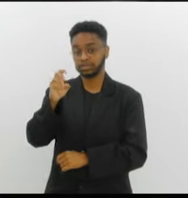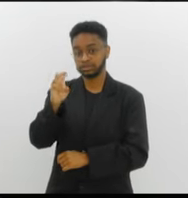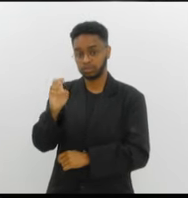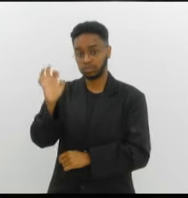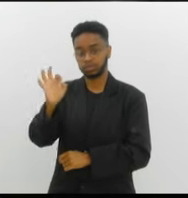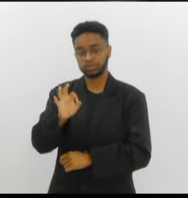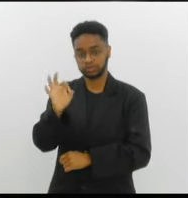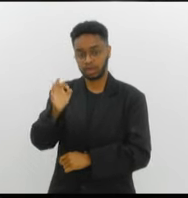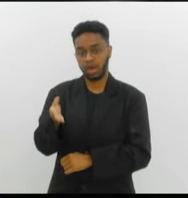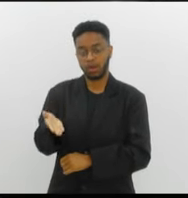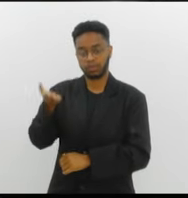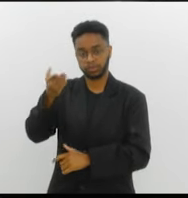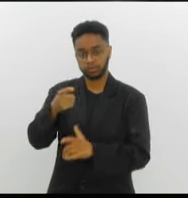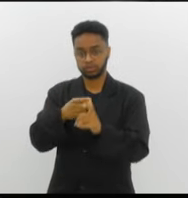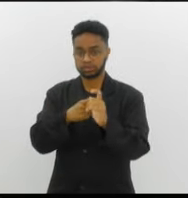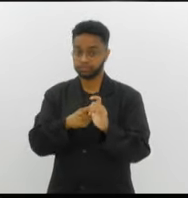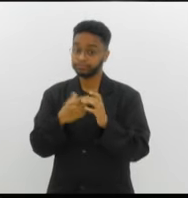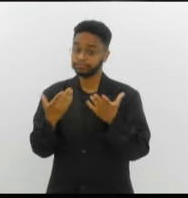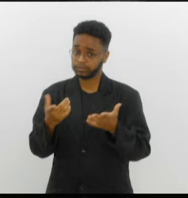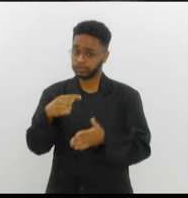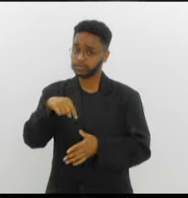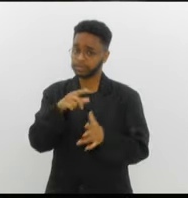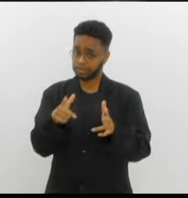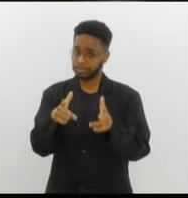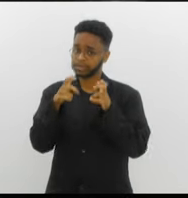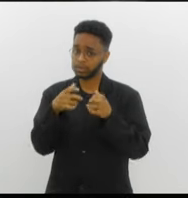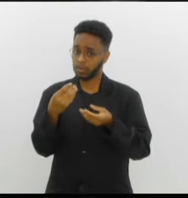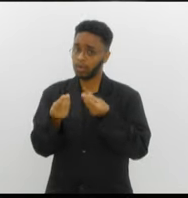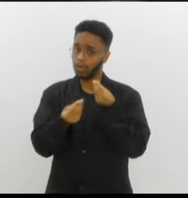75%. Você vê o tamanho do buraco